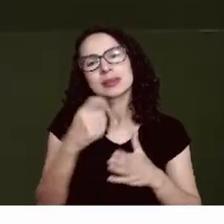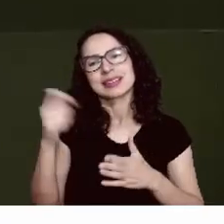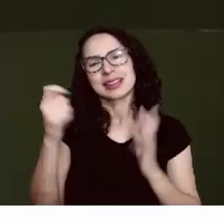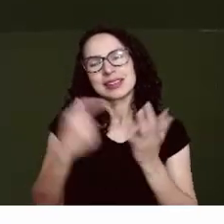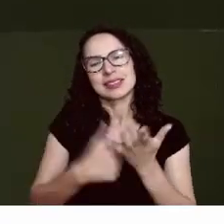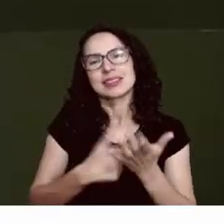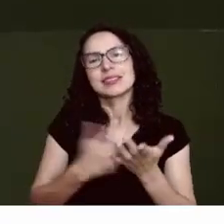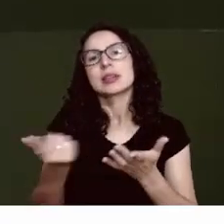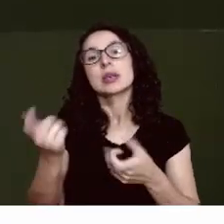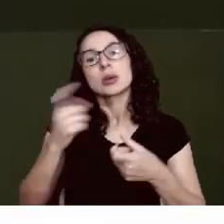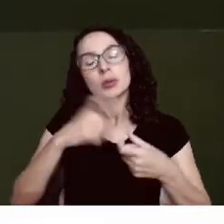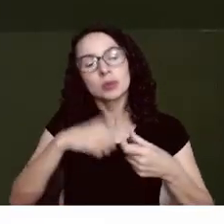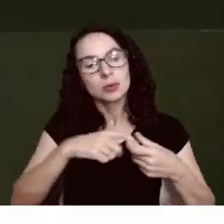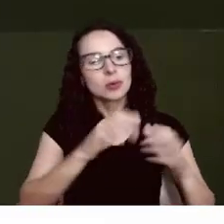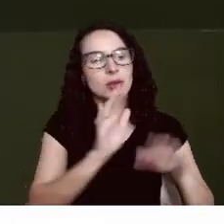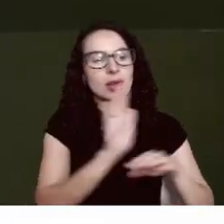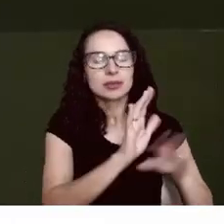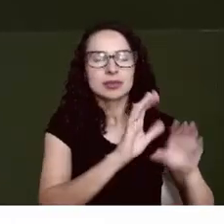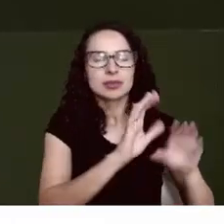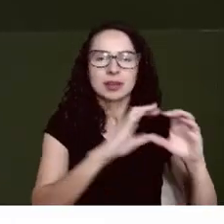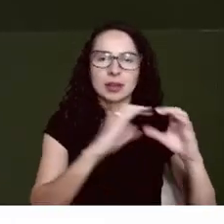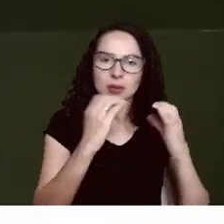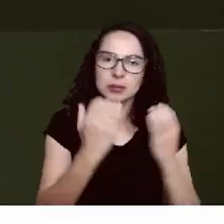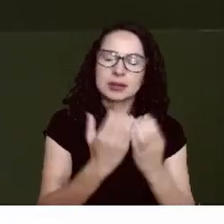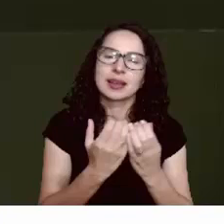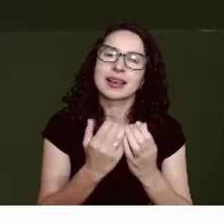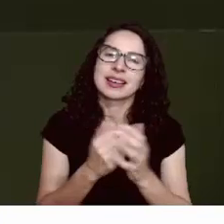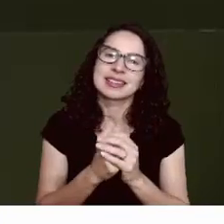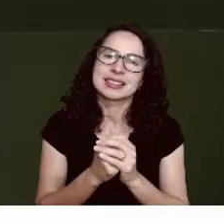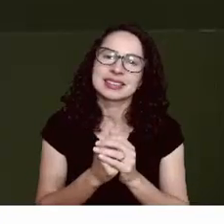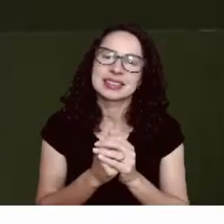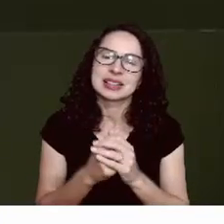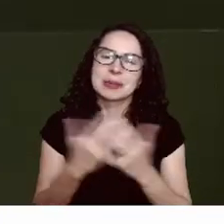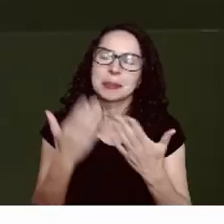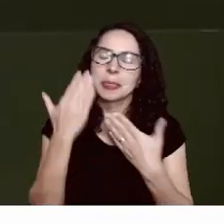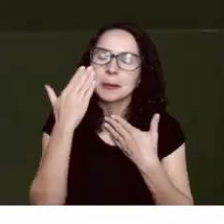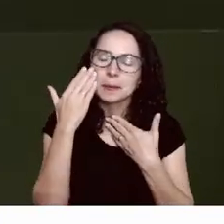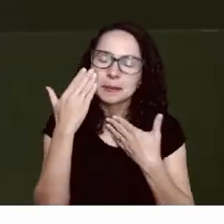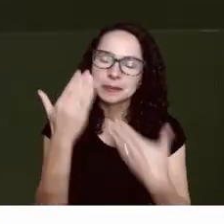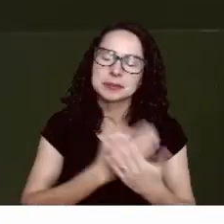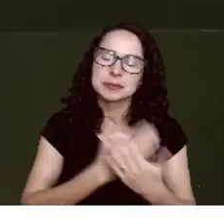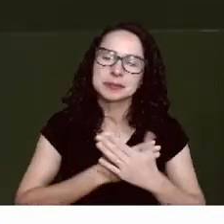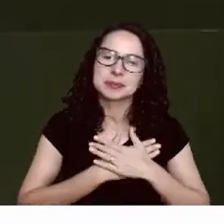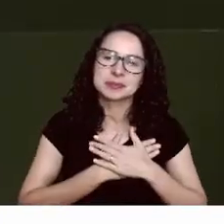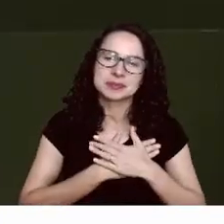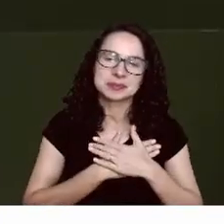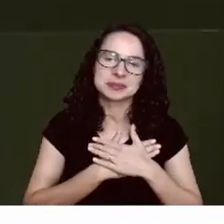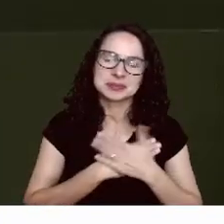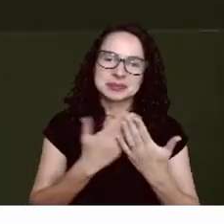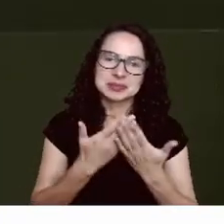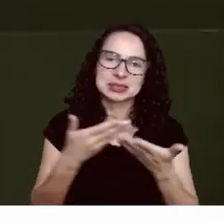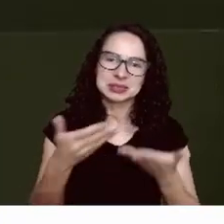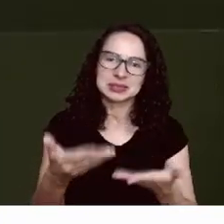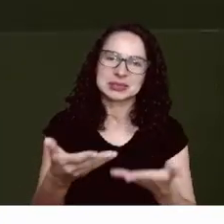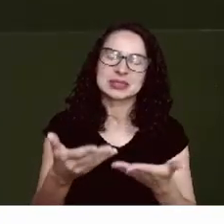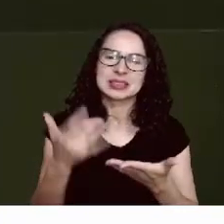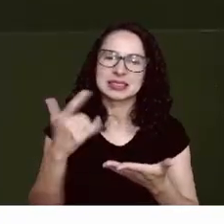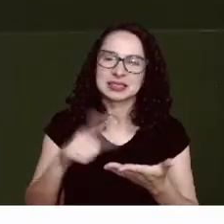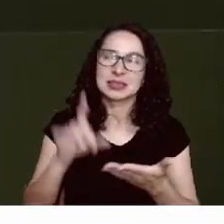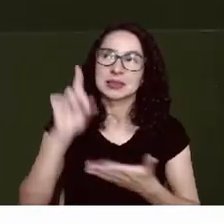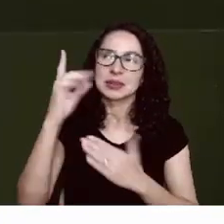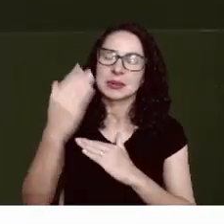essa comunidade. Então, eu agradeço de coração pela oportunidade nova que Deus me deu,